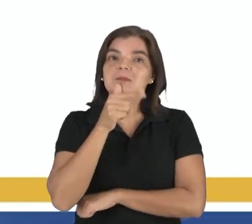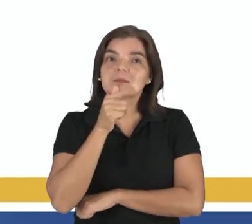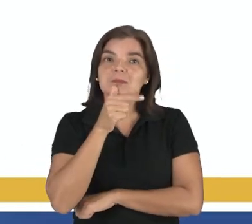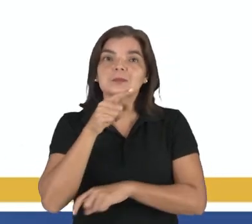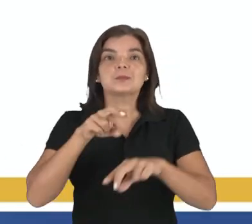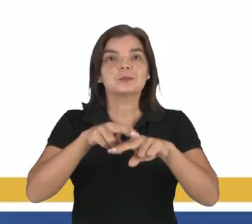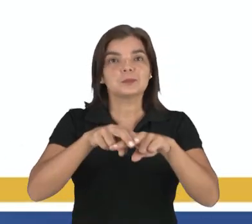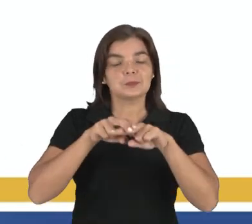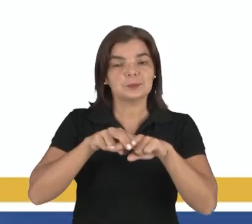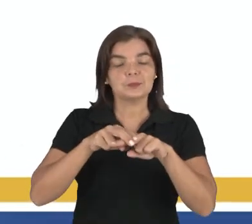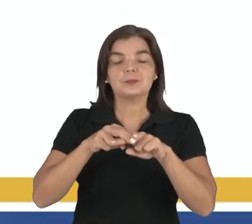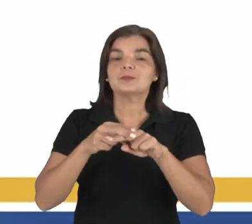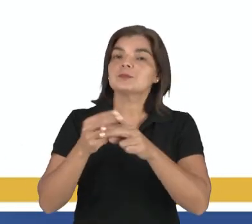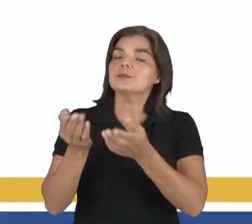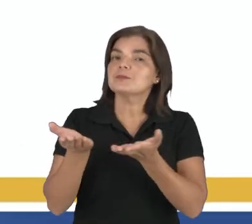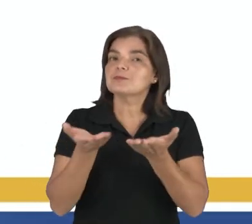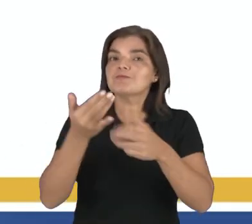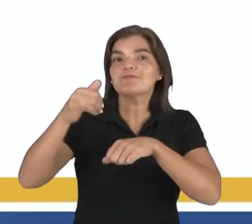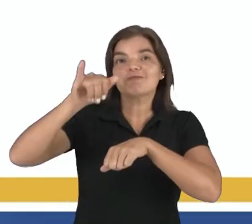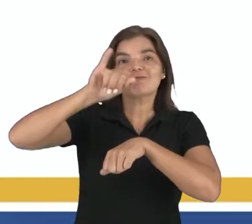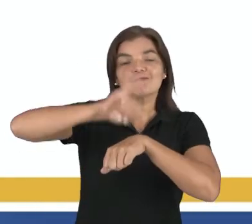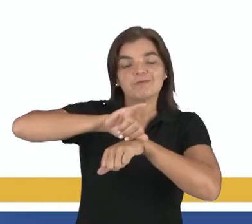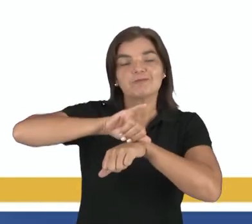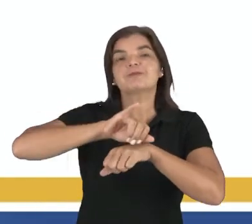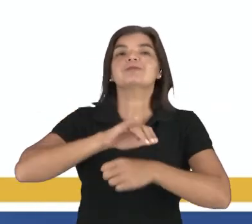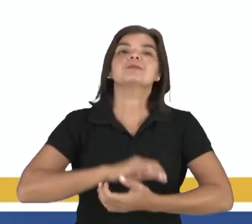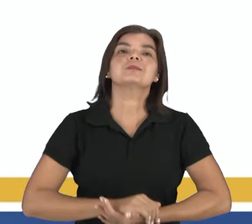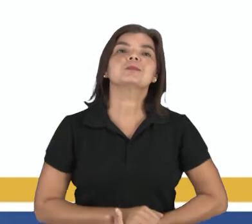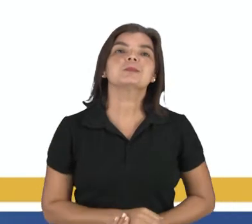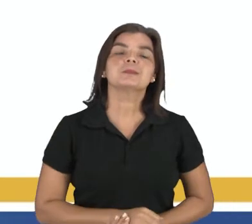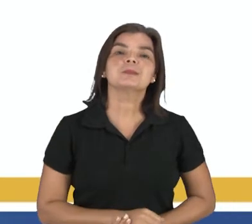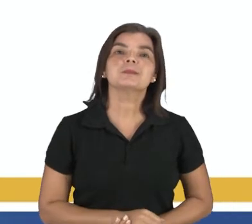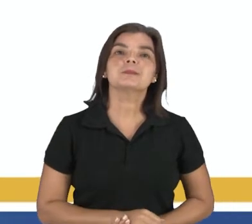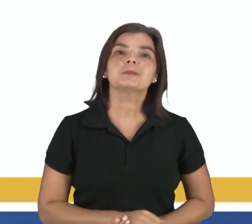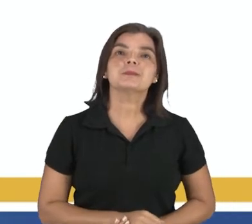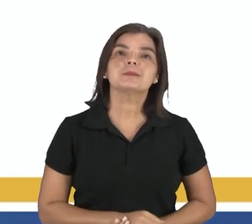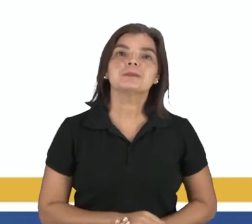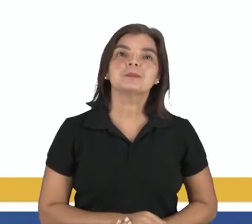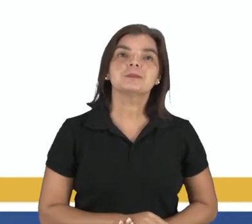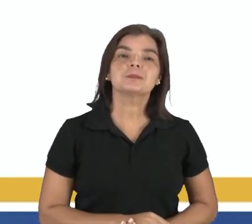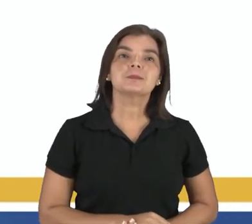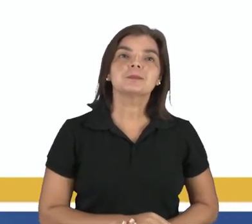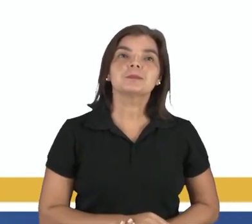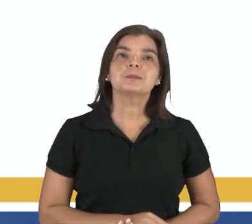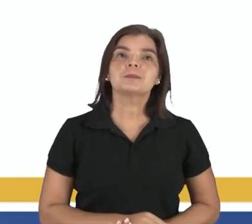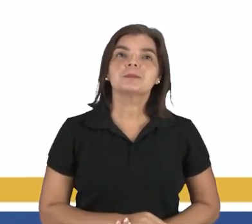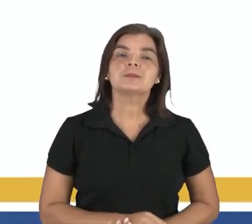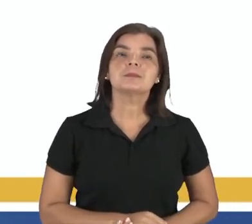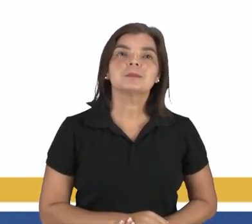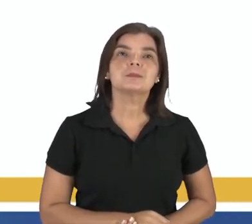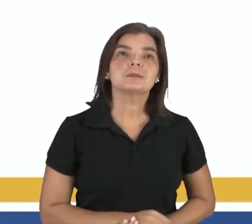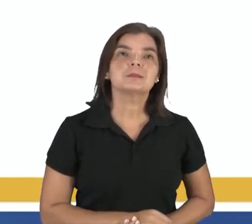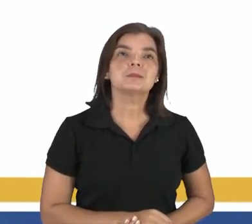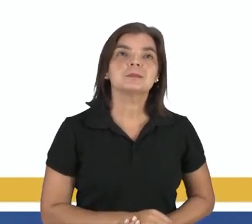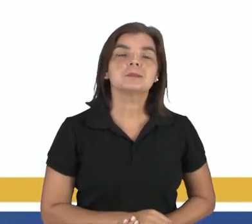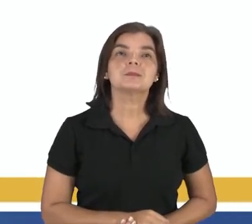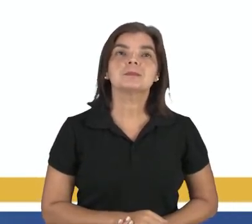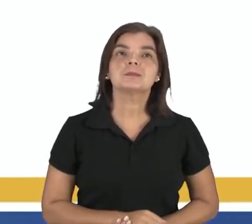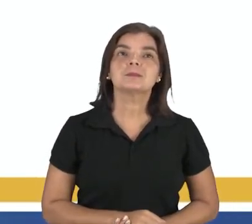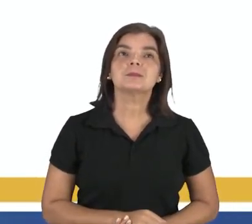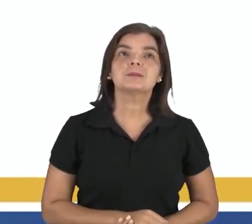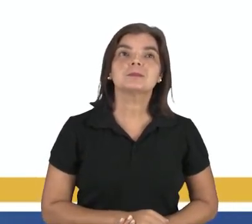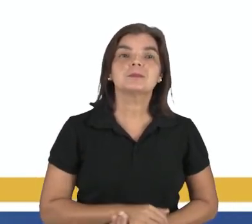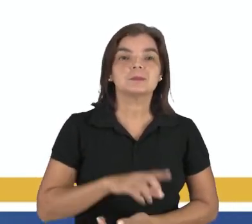denso que a água e, por isso, ela flutua, certo? Vamos a mais uma razão